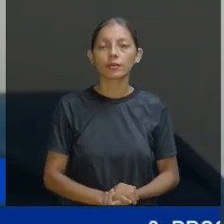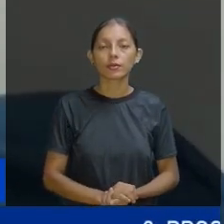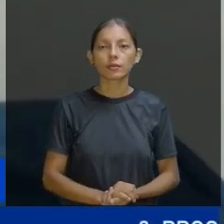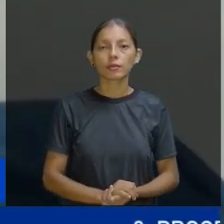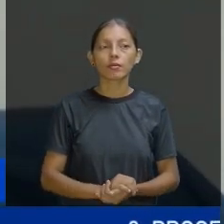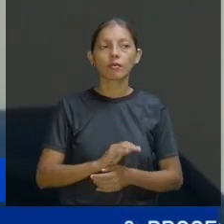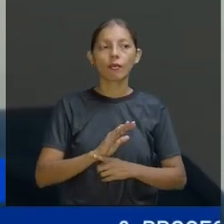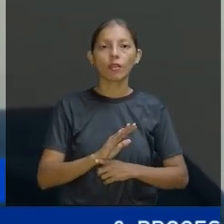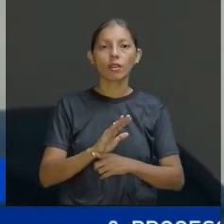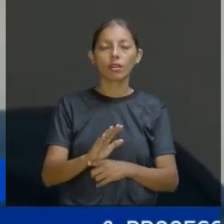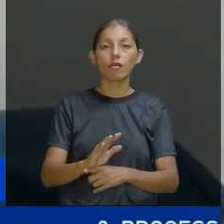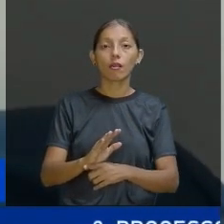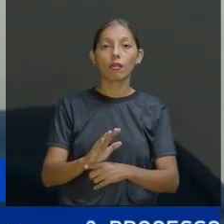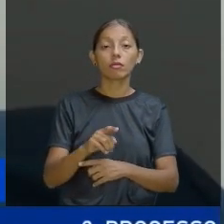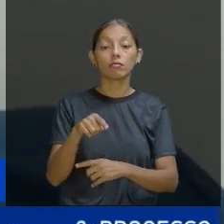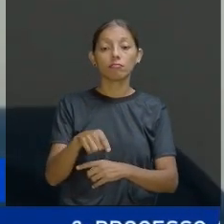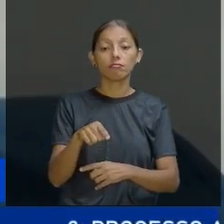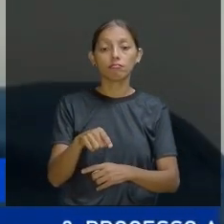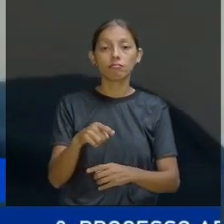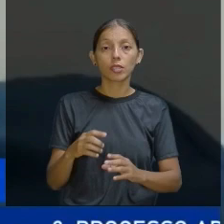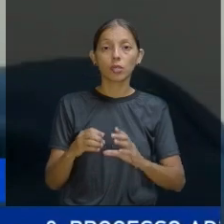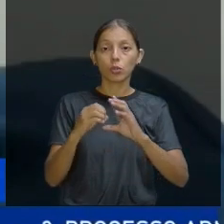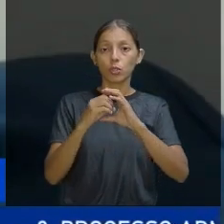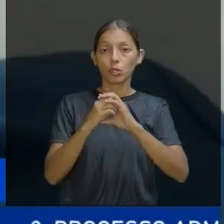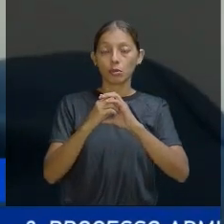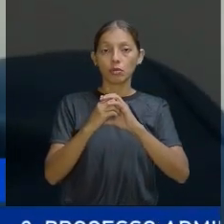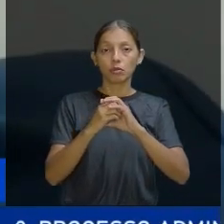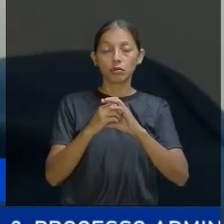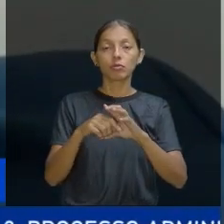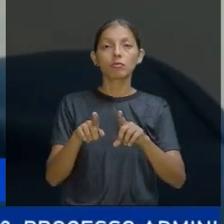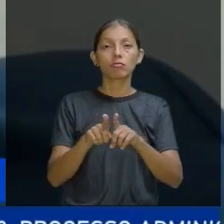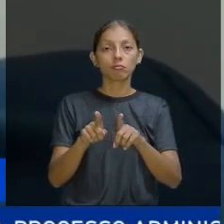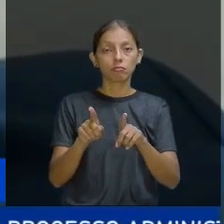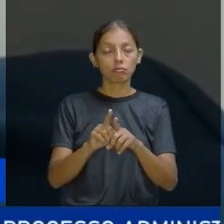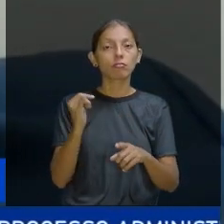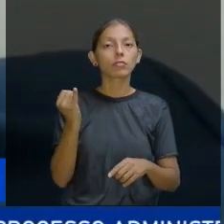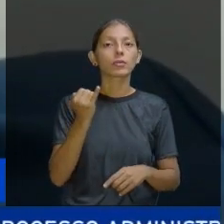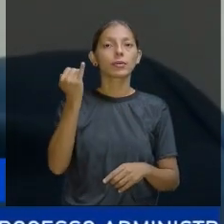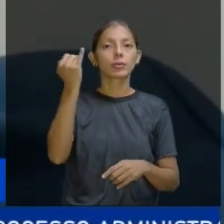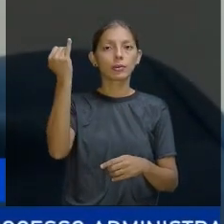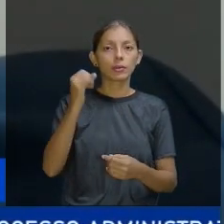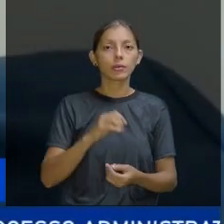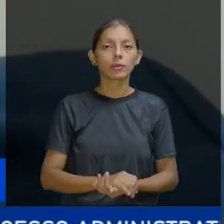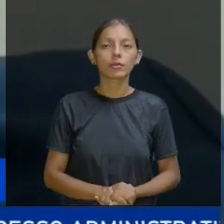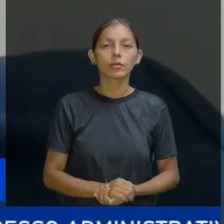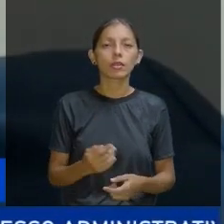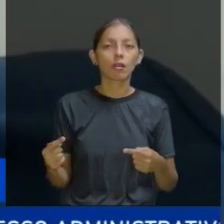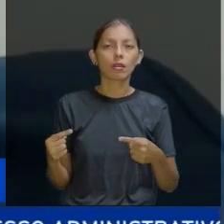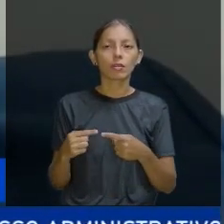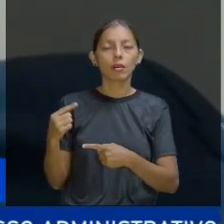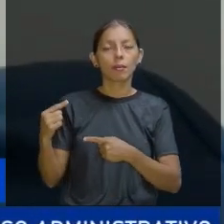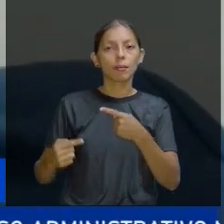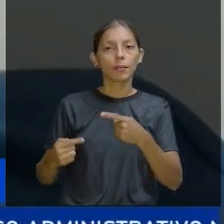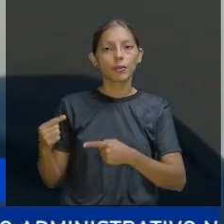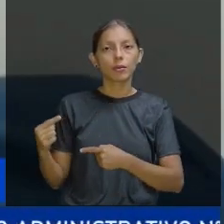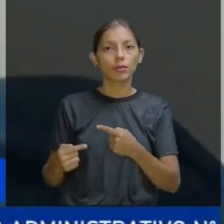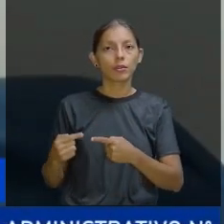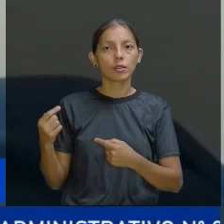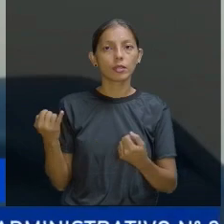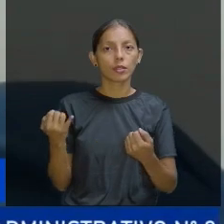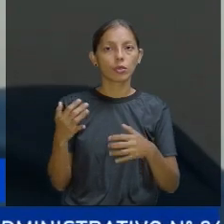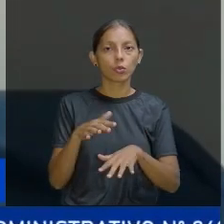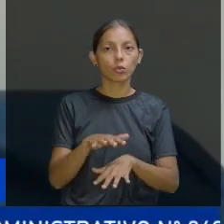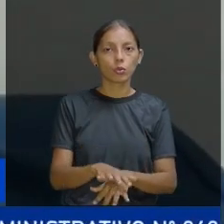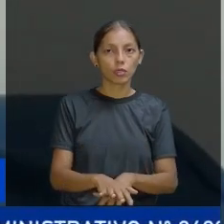engrandece o nosso tribunal. O juiz Rivaldo Valente tem a pele parda, cabelos parcialmente grisalhos,